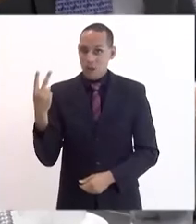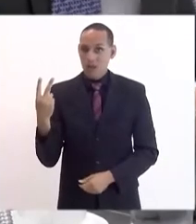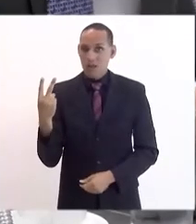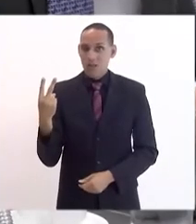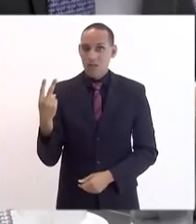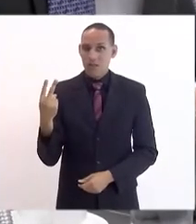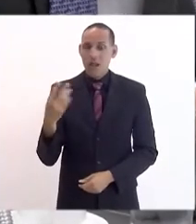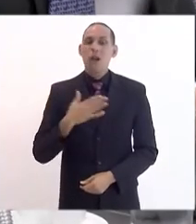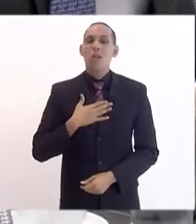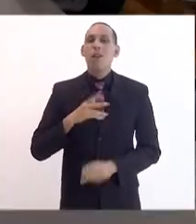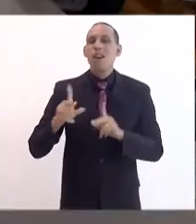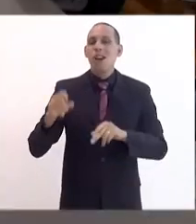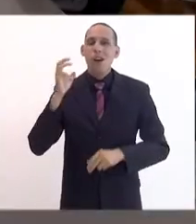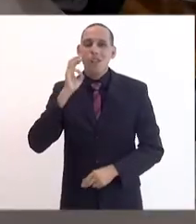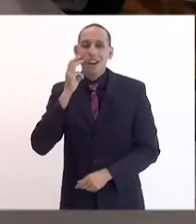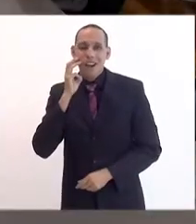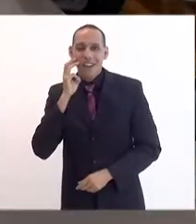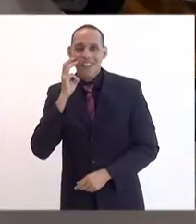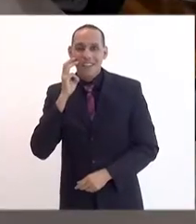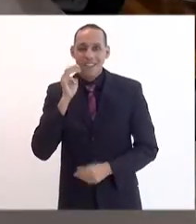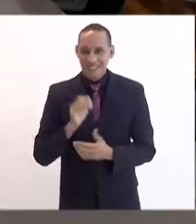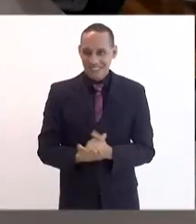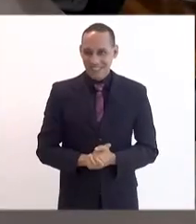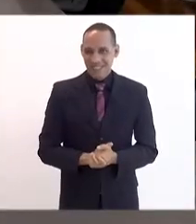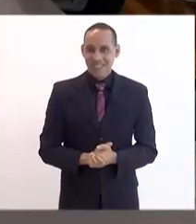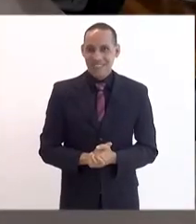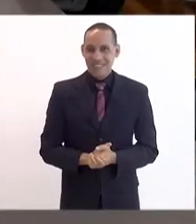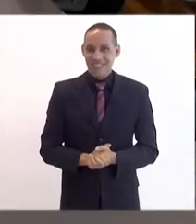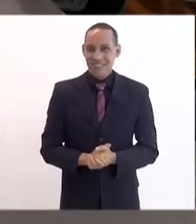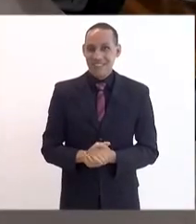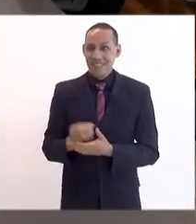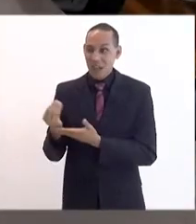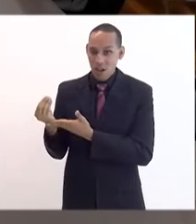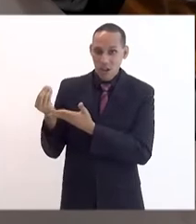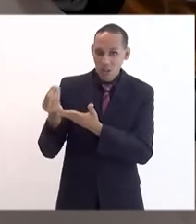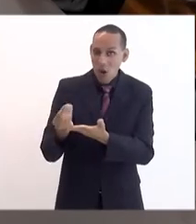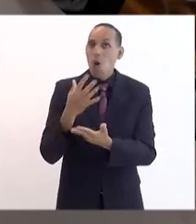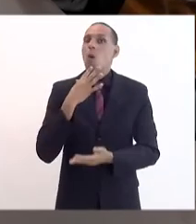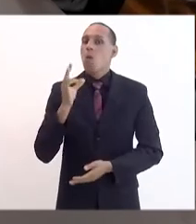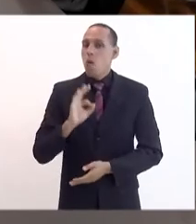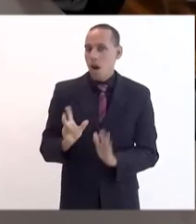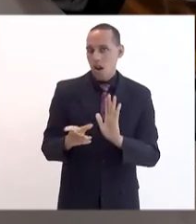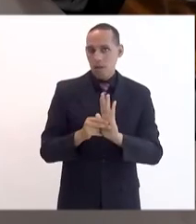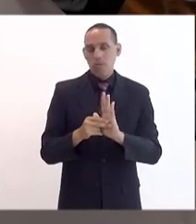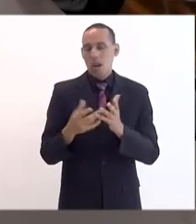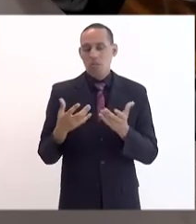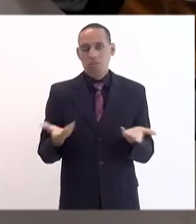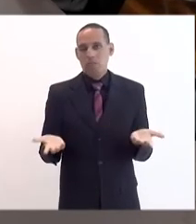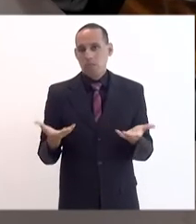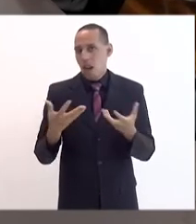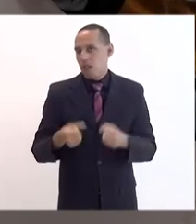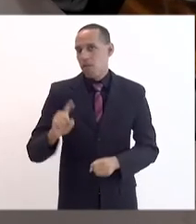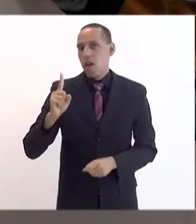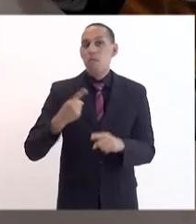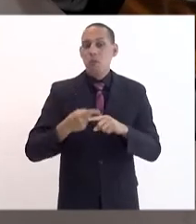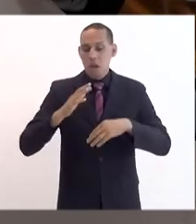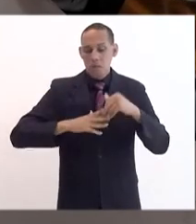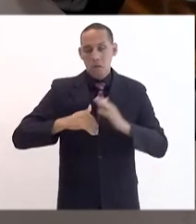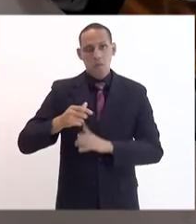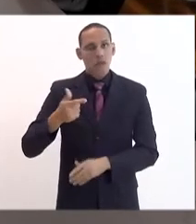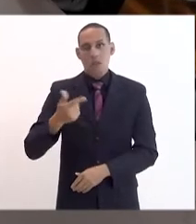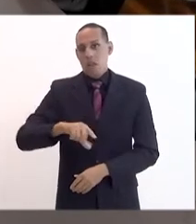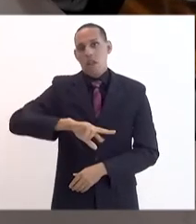verdade, o meu voto é o do Valdec, reformulado. É igual. Devolva-se, não conhecendo as emendas, porque não é